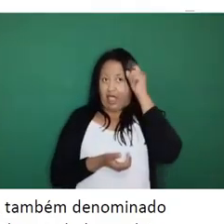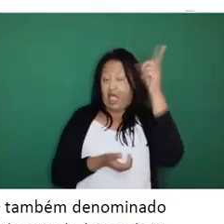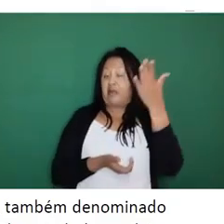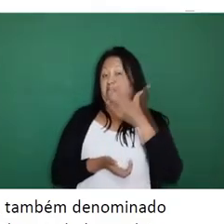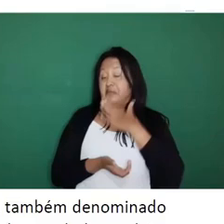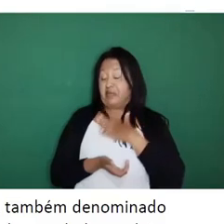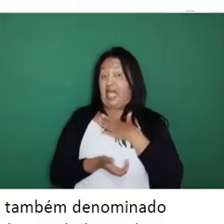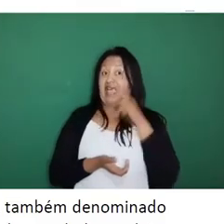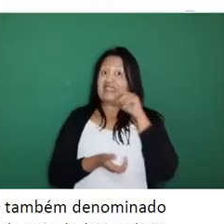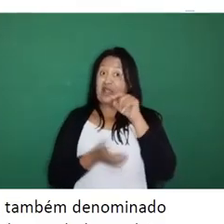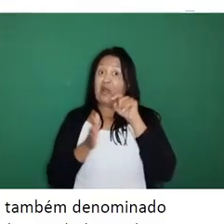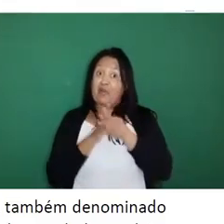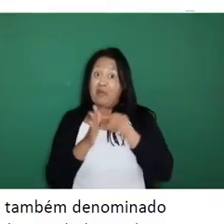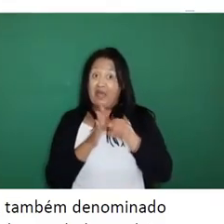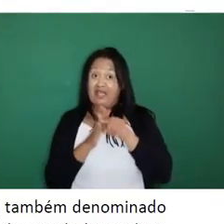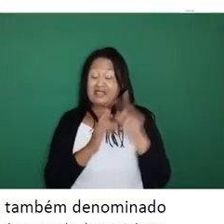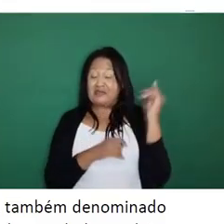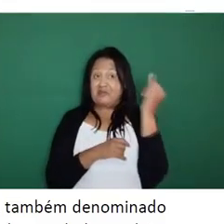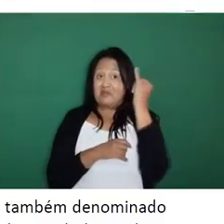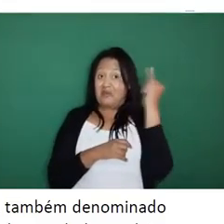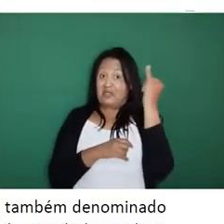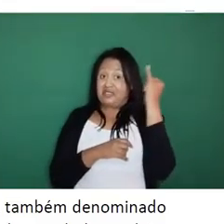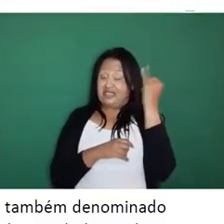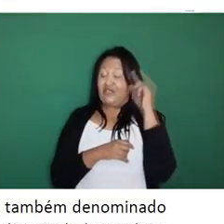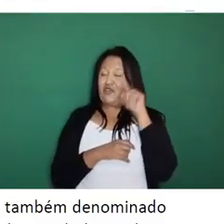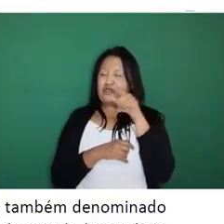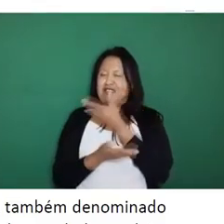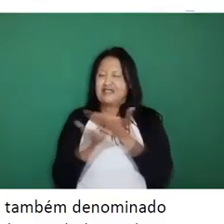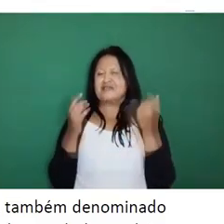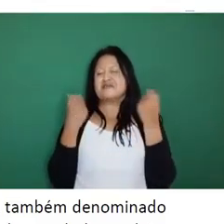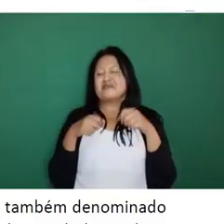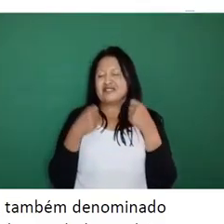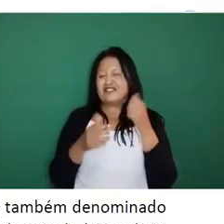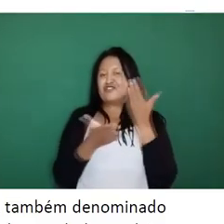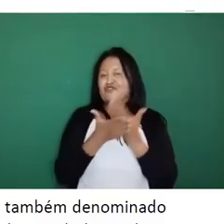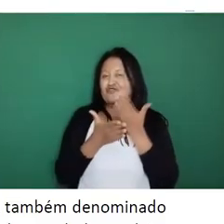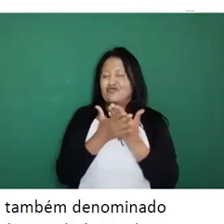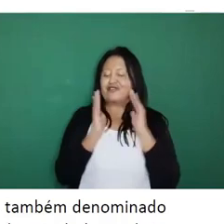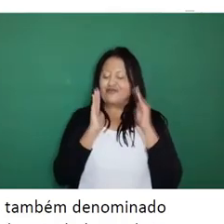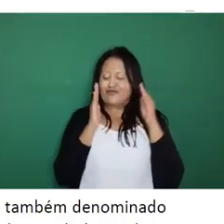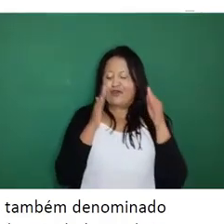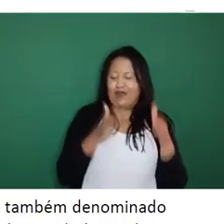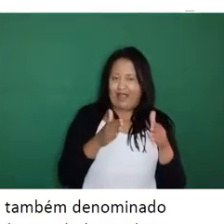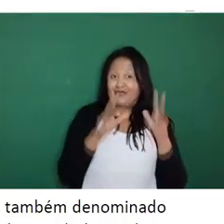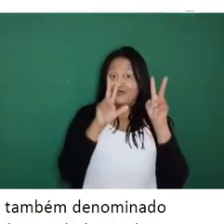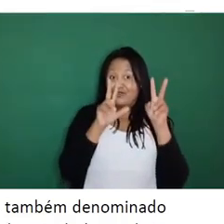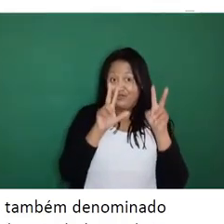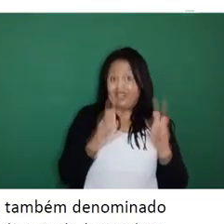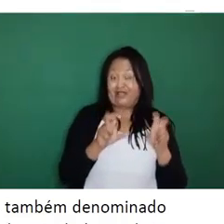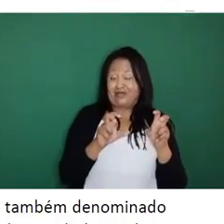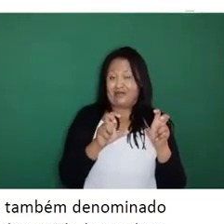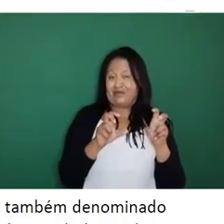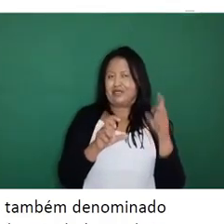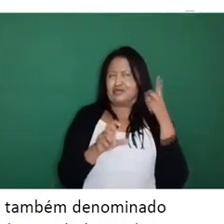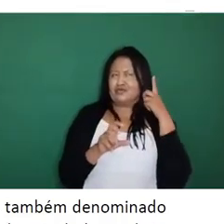Essa daí é uma questão de um assunto fundamental então vocês precisam passar e estudar e se dedicar para o assunto de acústica